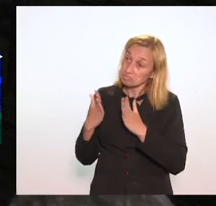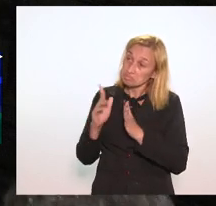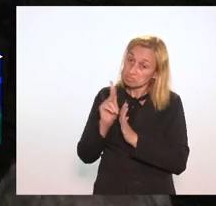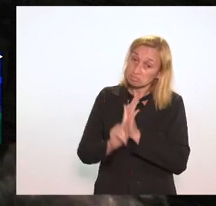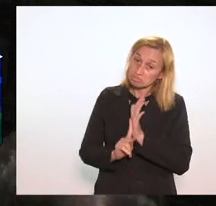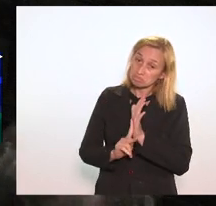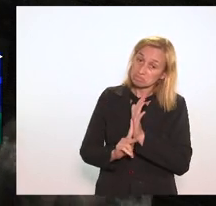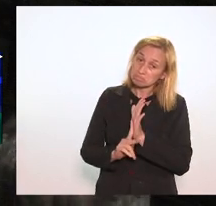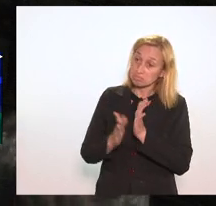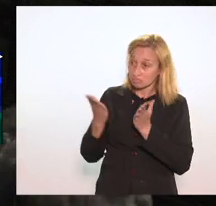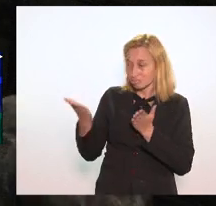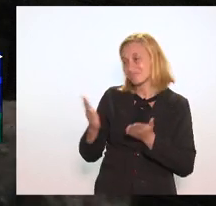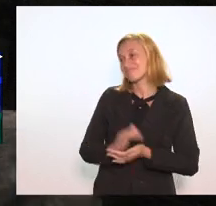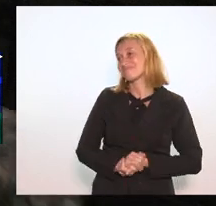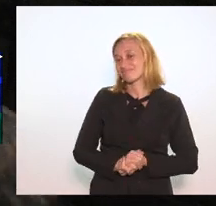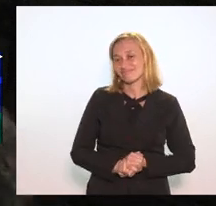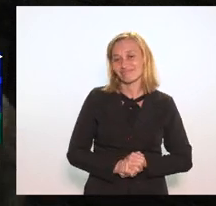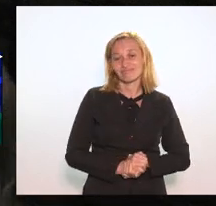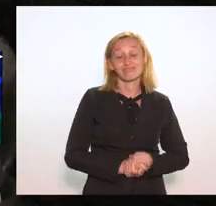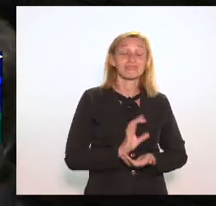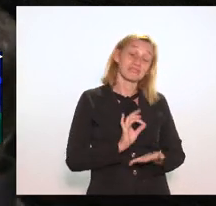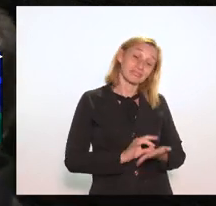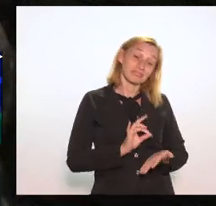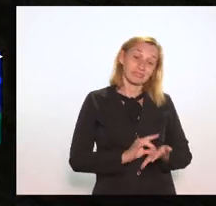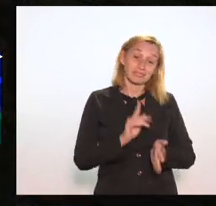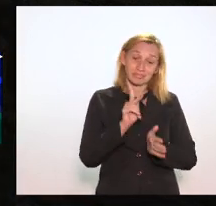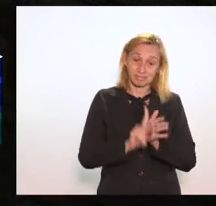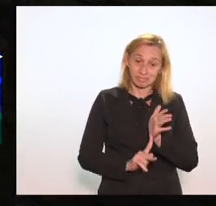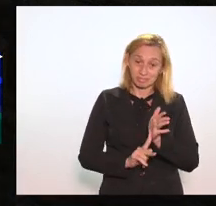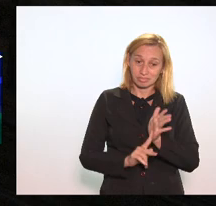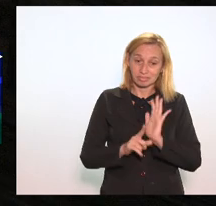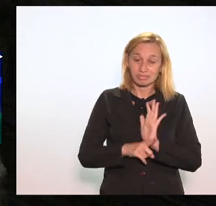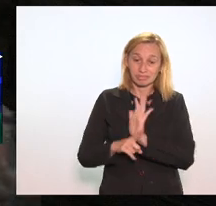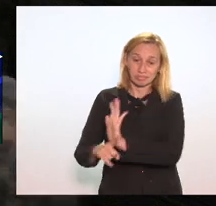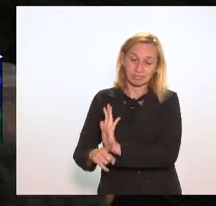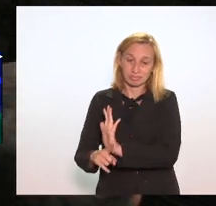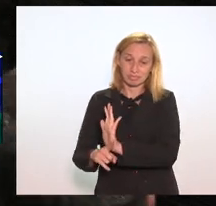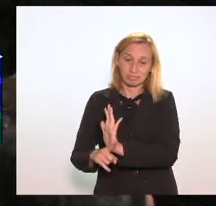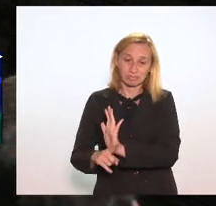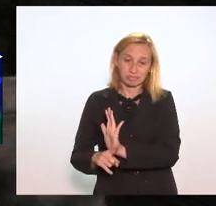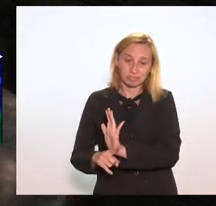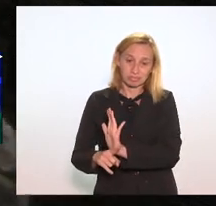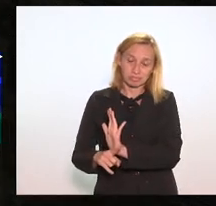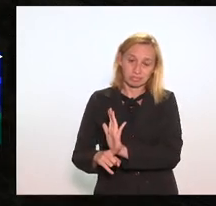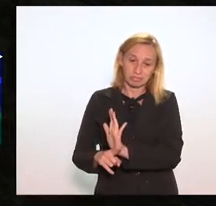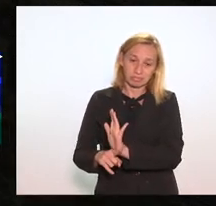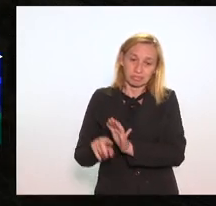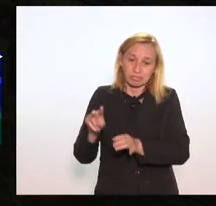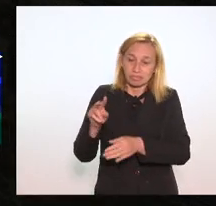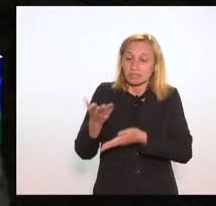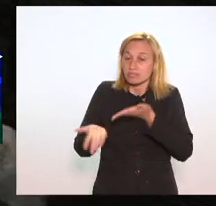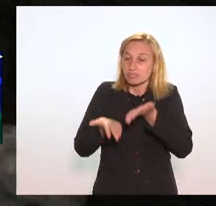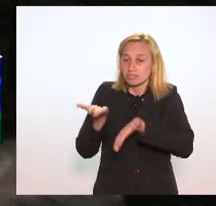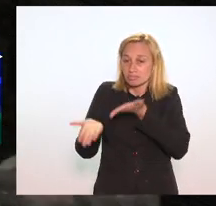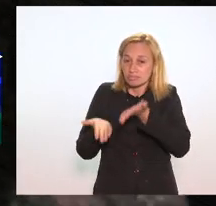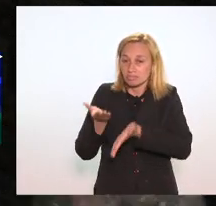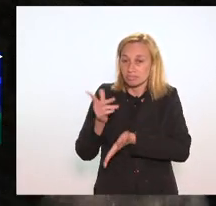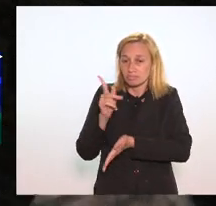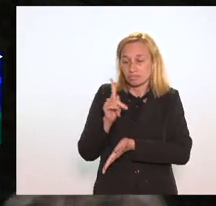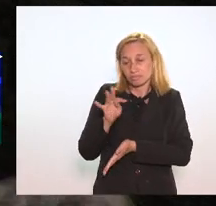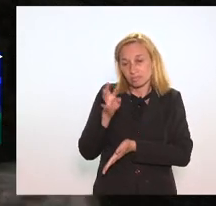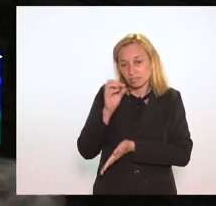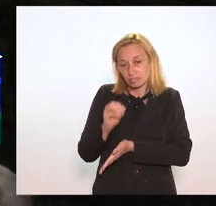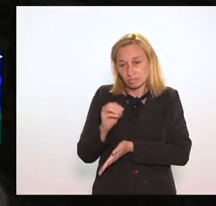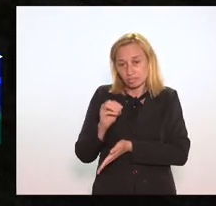por favor então porque na verdade é o projeto que tenta ajudar na preservação do patrimônio cultural né com recursos